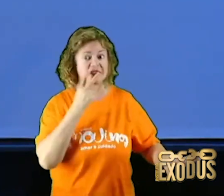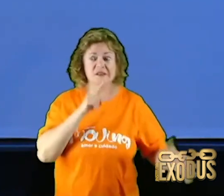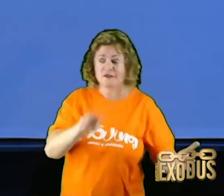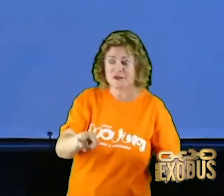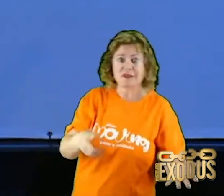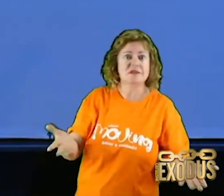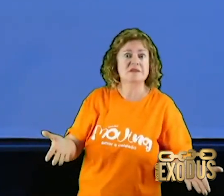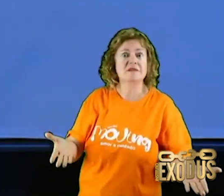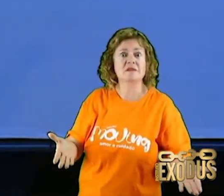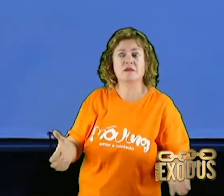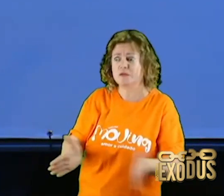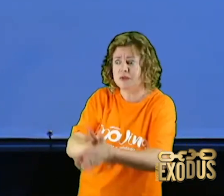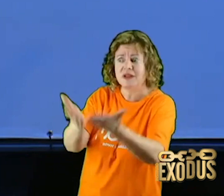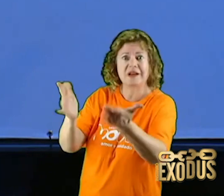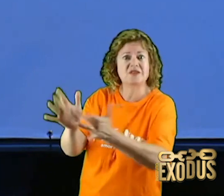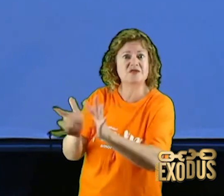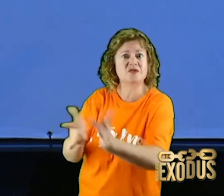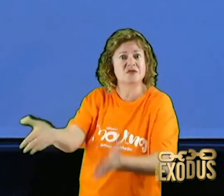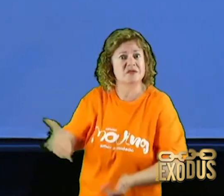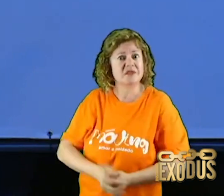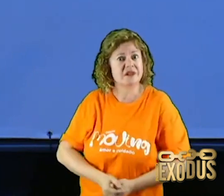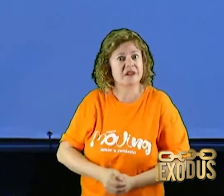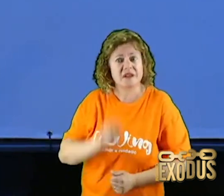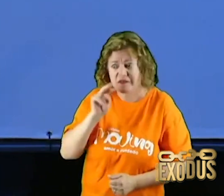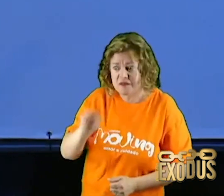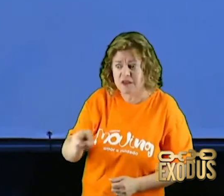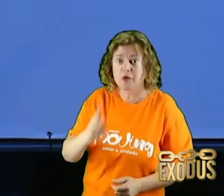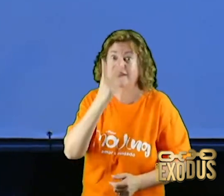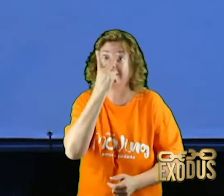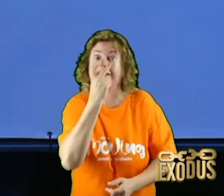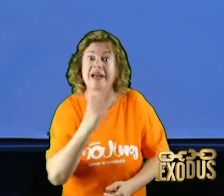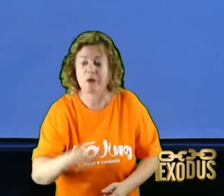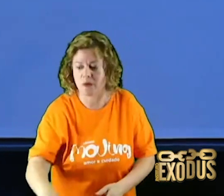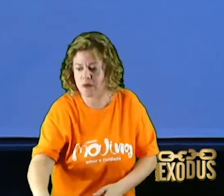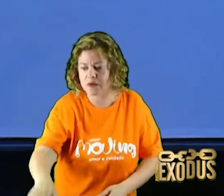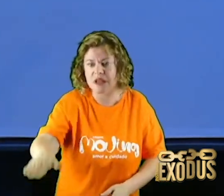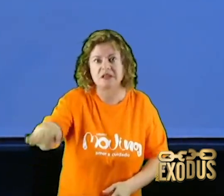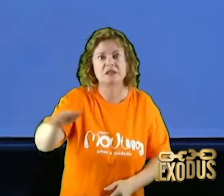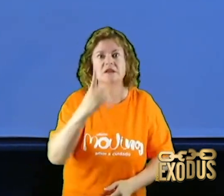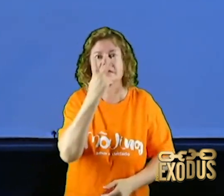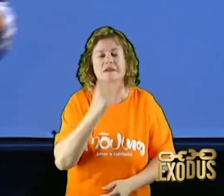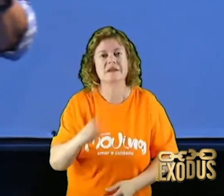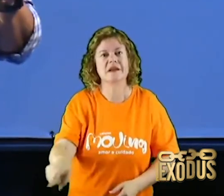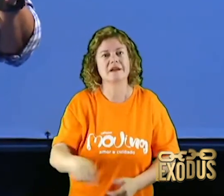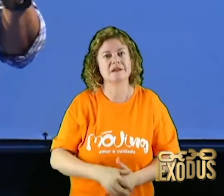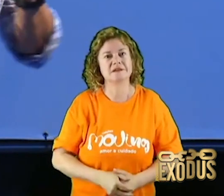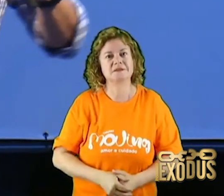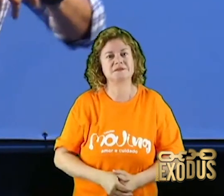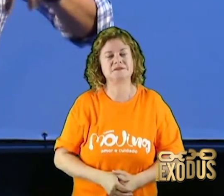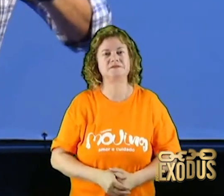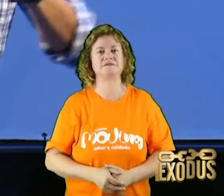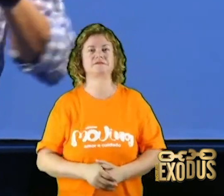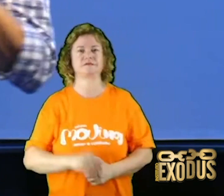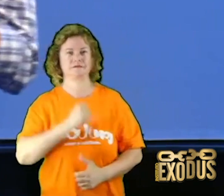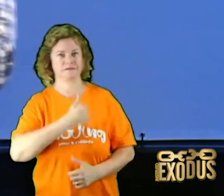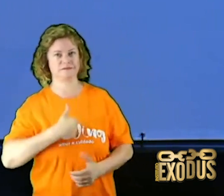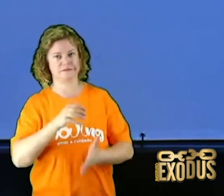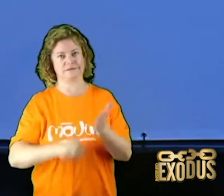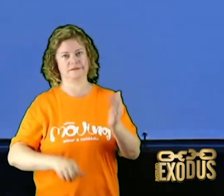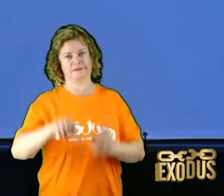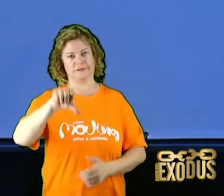nascença. João, capítulo 9. Eu sou a luz do mundo. Aquele que crê em mim, ainda que esteja em